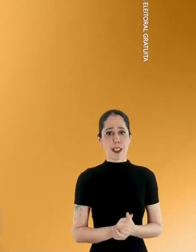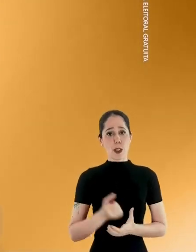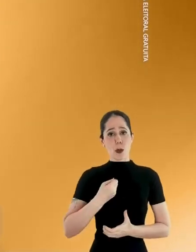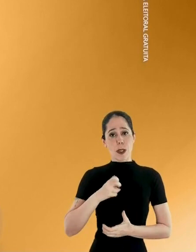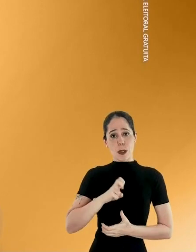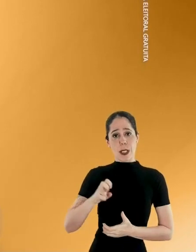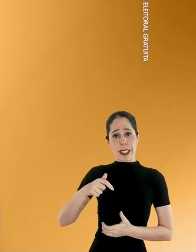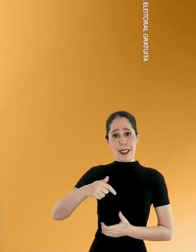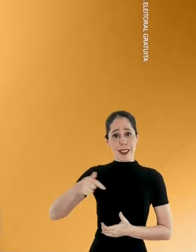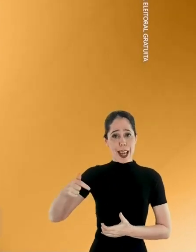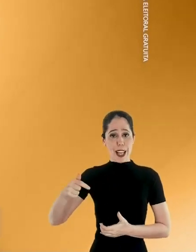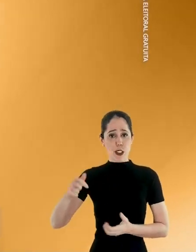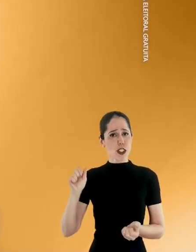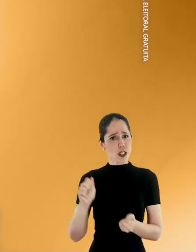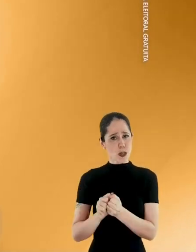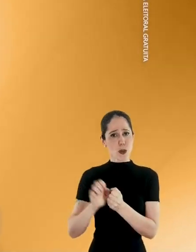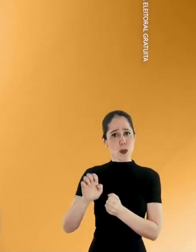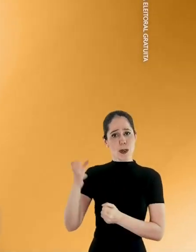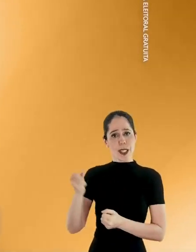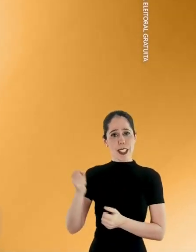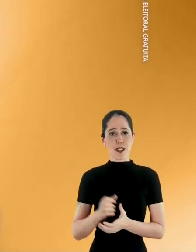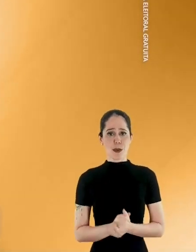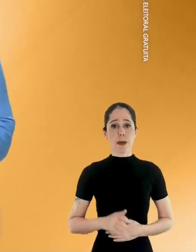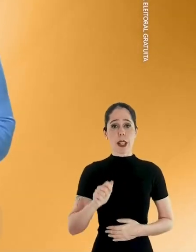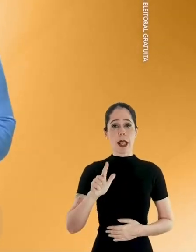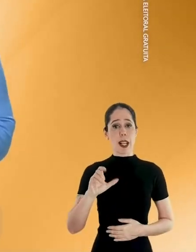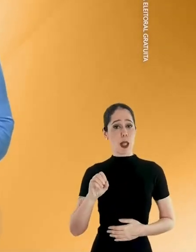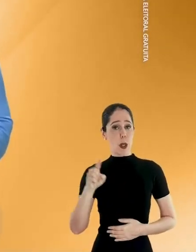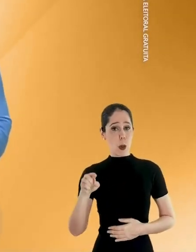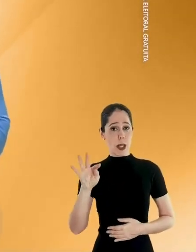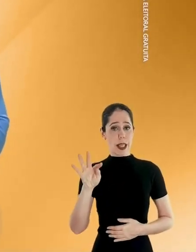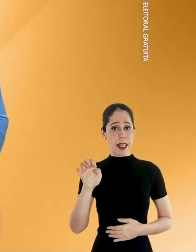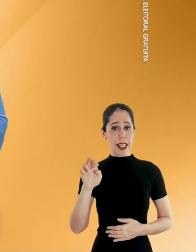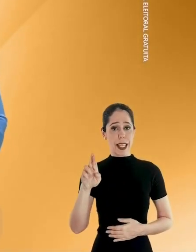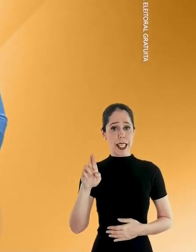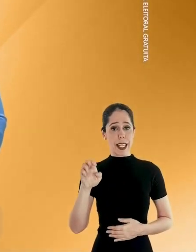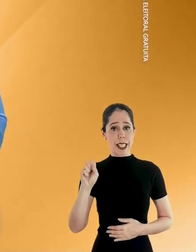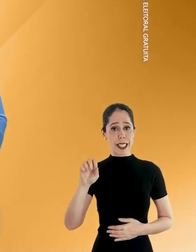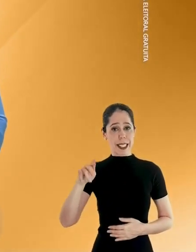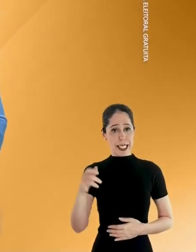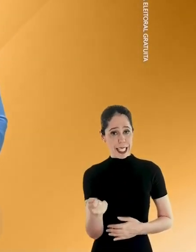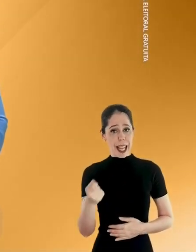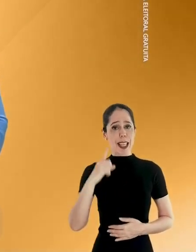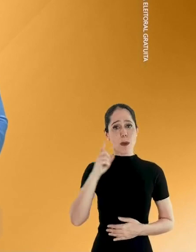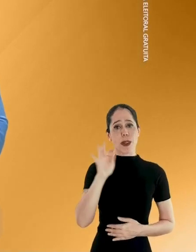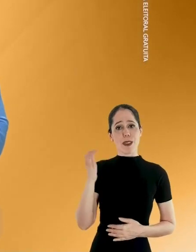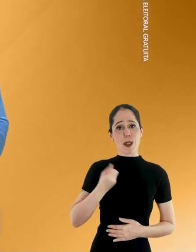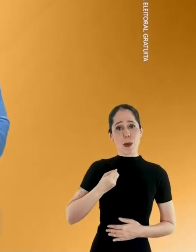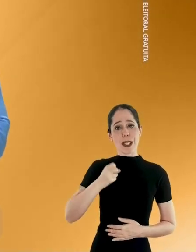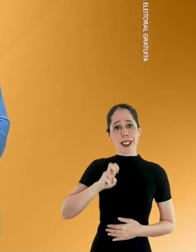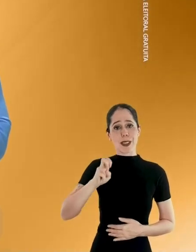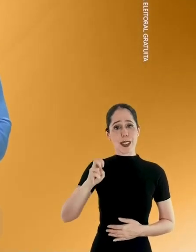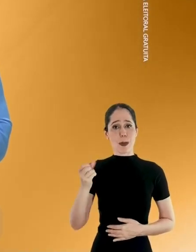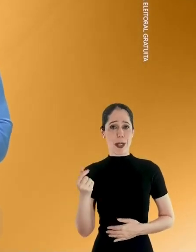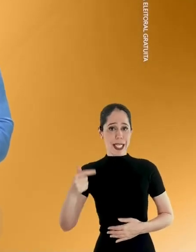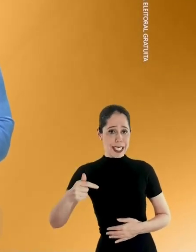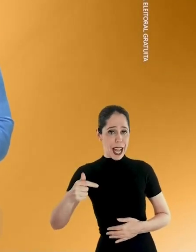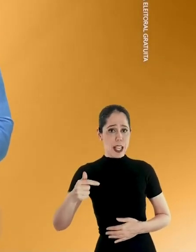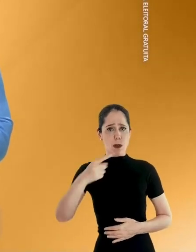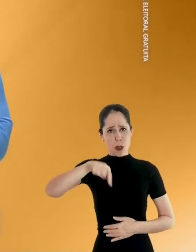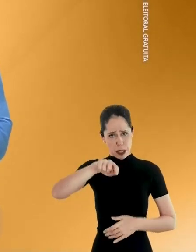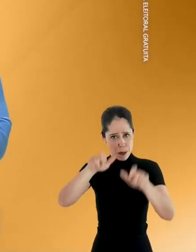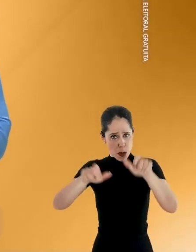certo. 5577, juntos com Eduardo Leite. Alô, Terezinha, deputada federal